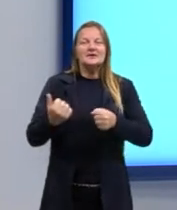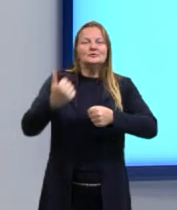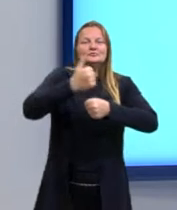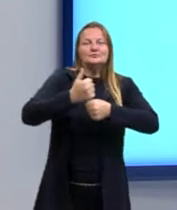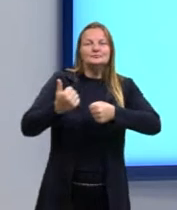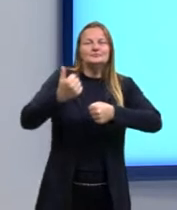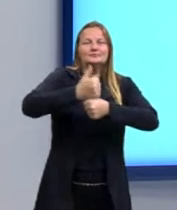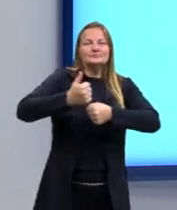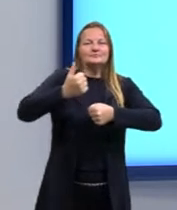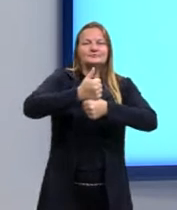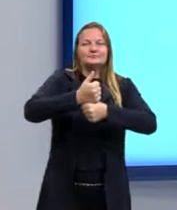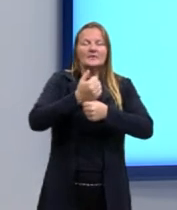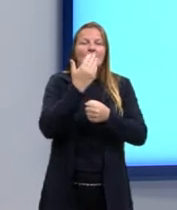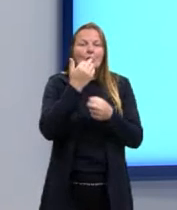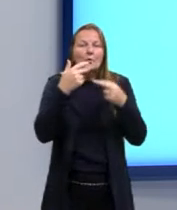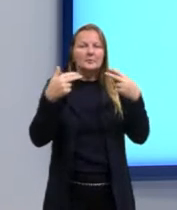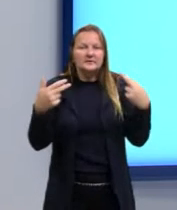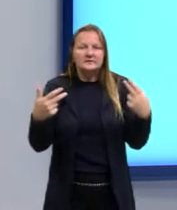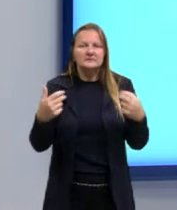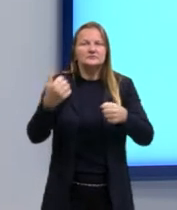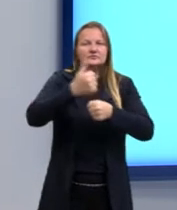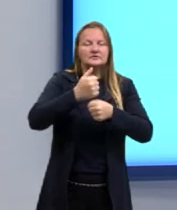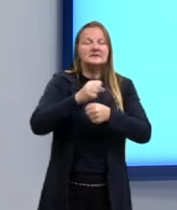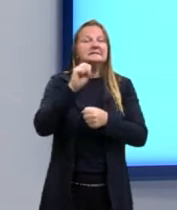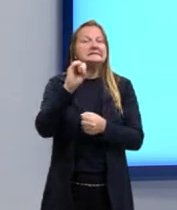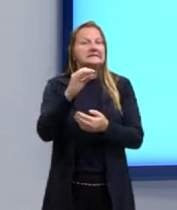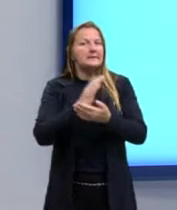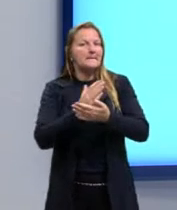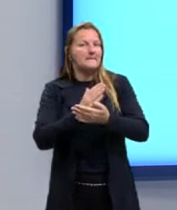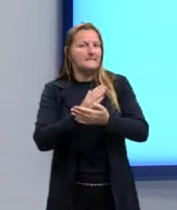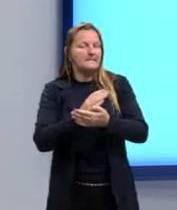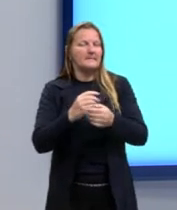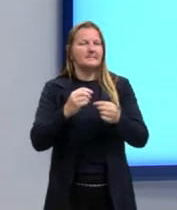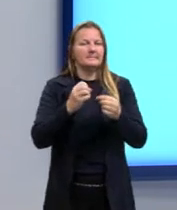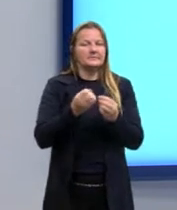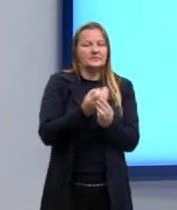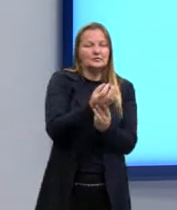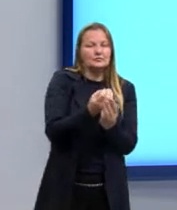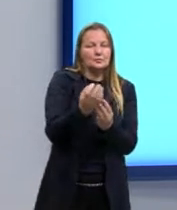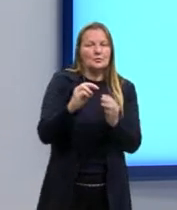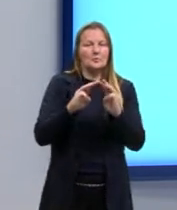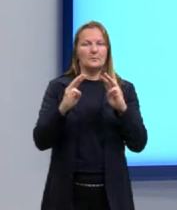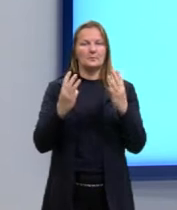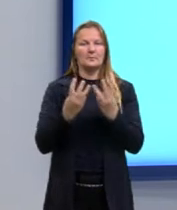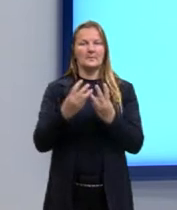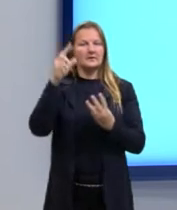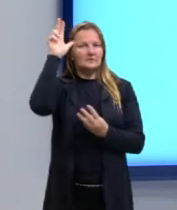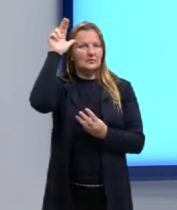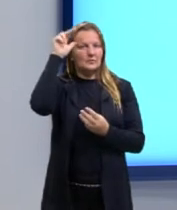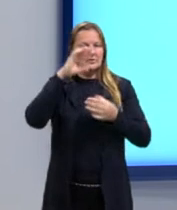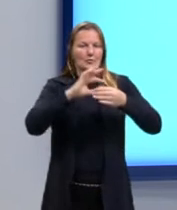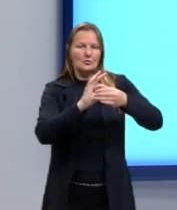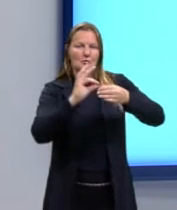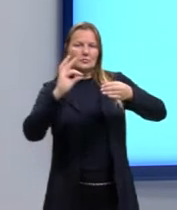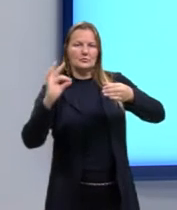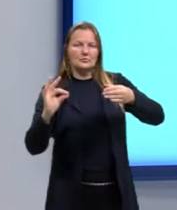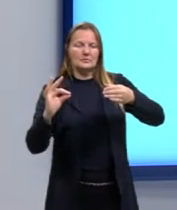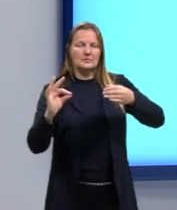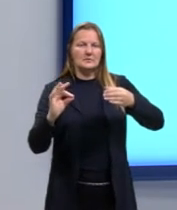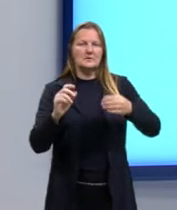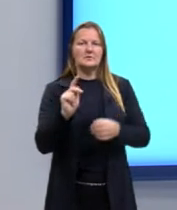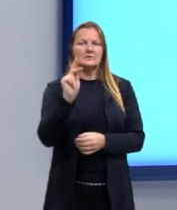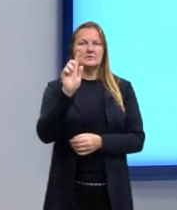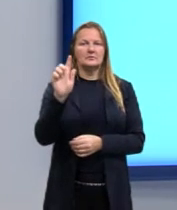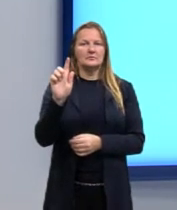substituição da Ração ocorrerá se a média da distribuição das massas dos Coelhos da amostra em